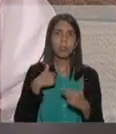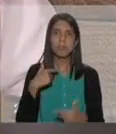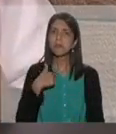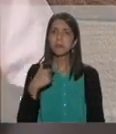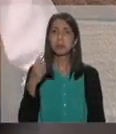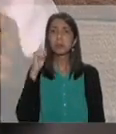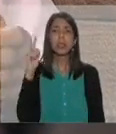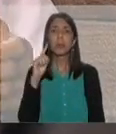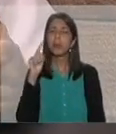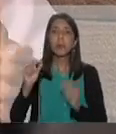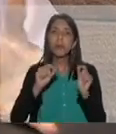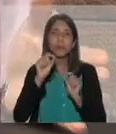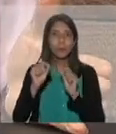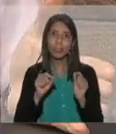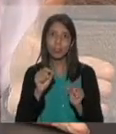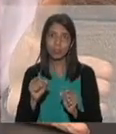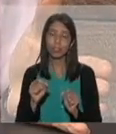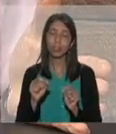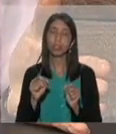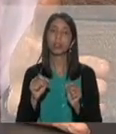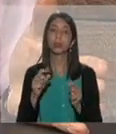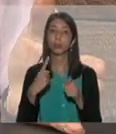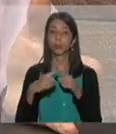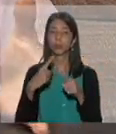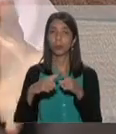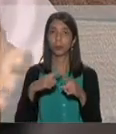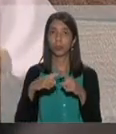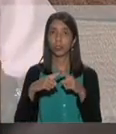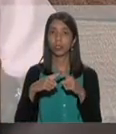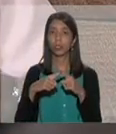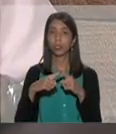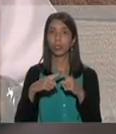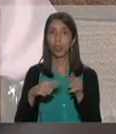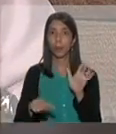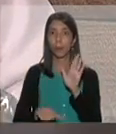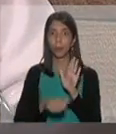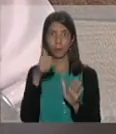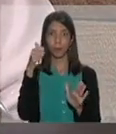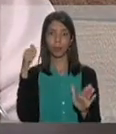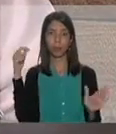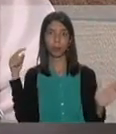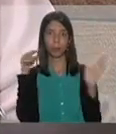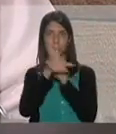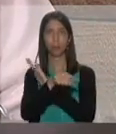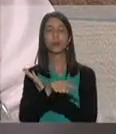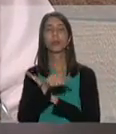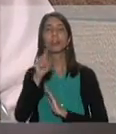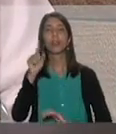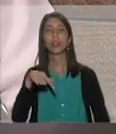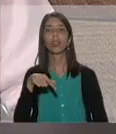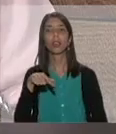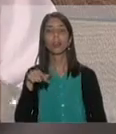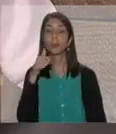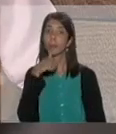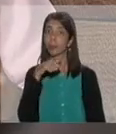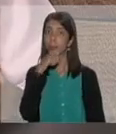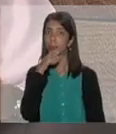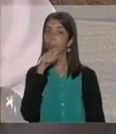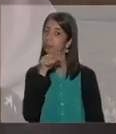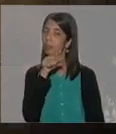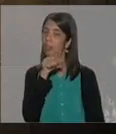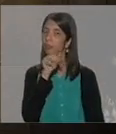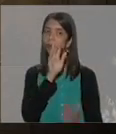coisa que eu nem bem sabia o que era. Né, porque a primeira pergunta que eu fiz nesse sentido foi para